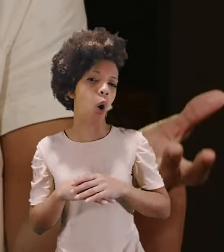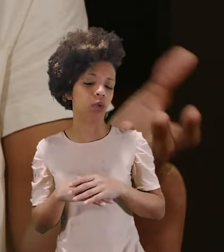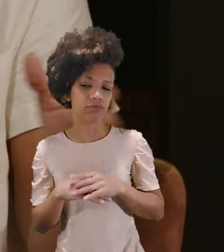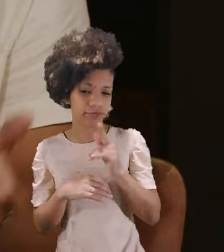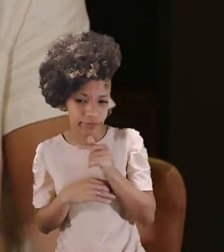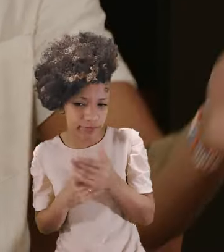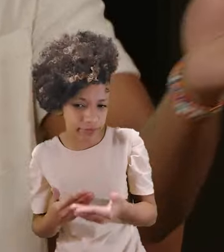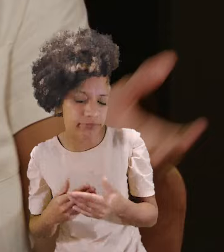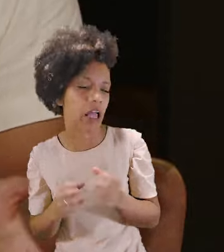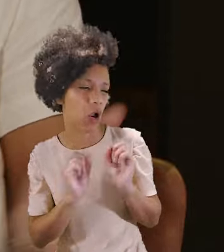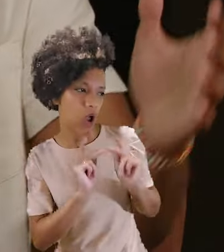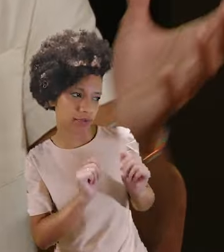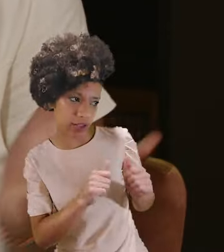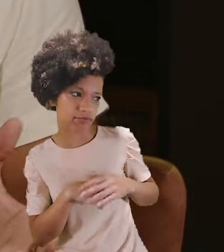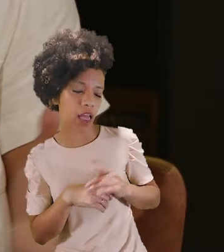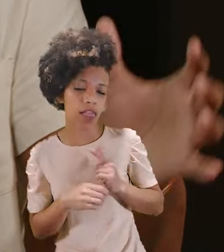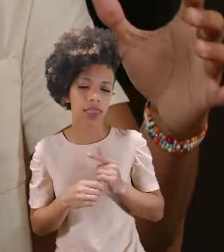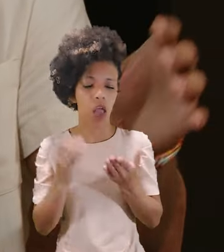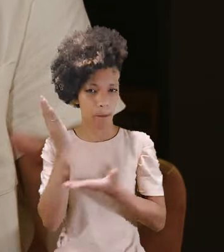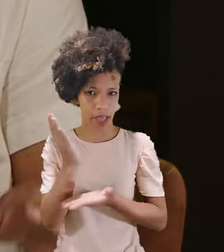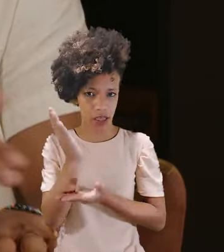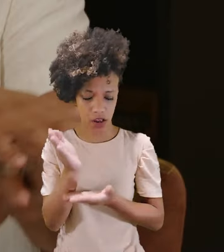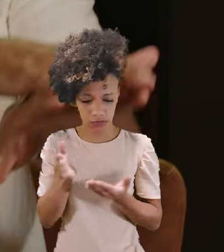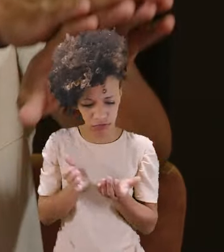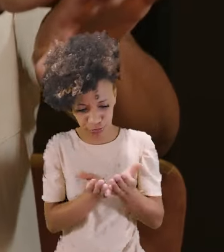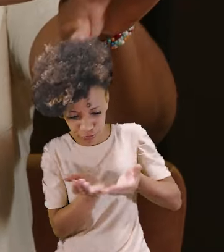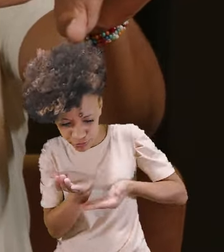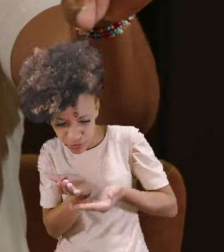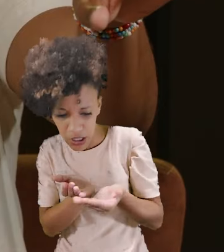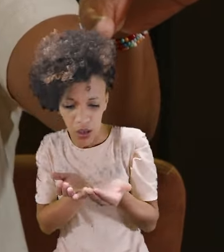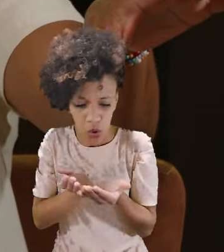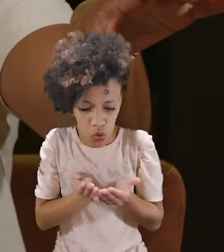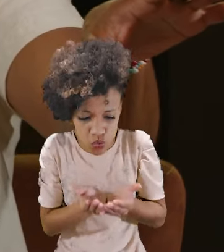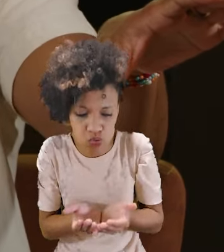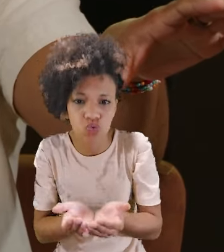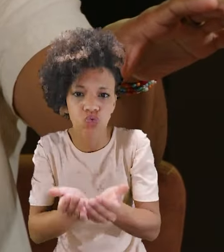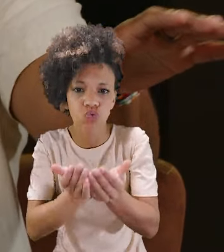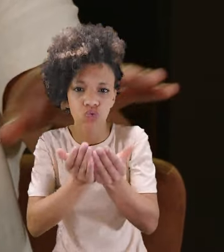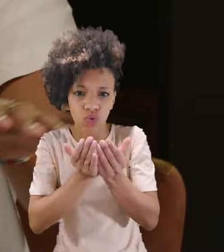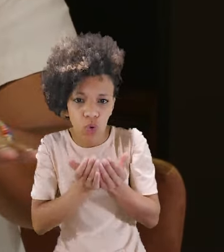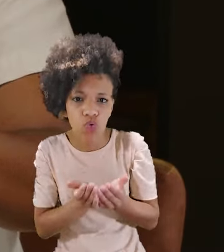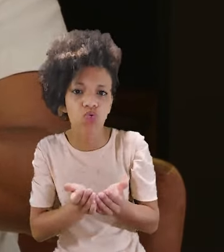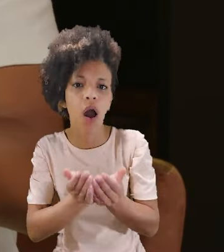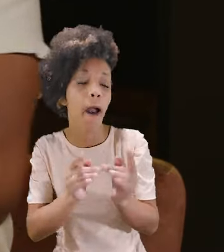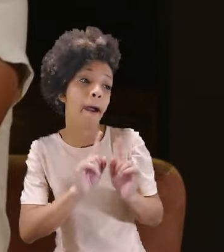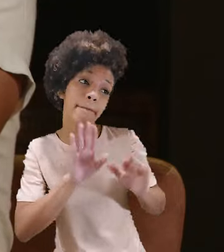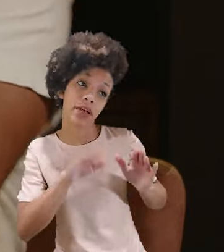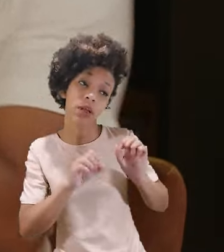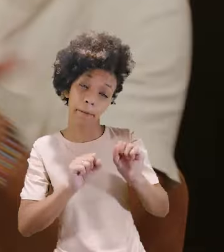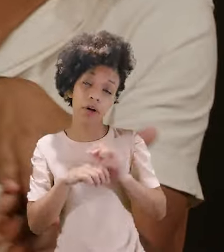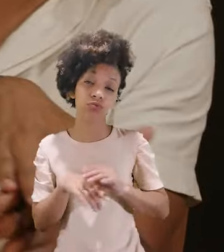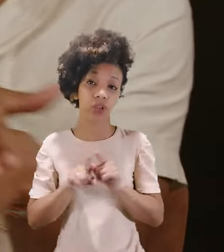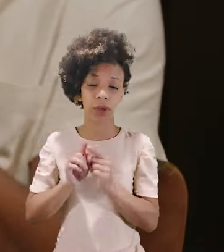vai ser lançado ele tá no seco menos tem uns pedaço de madeira embaixo assim e ele vai ser deslizado para água Só que as vezes